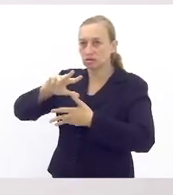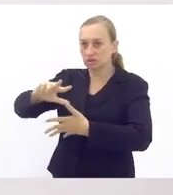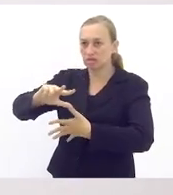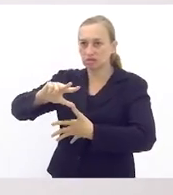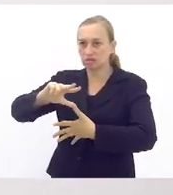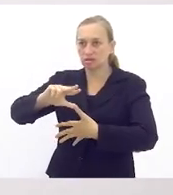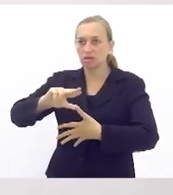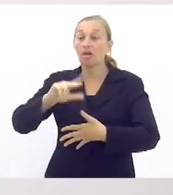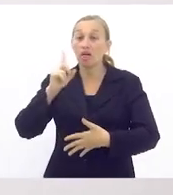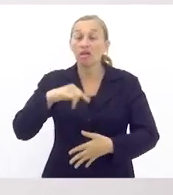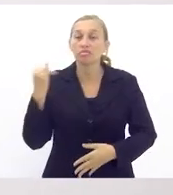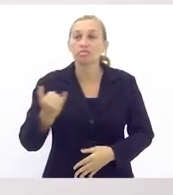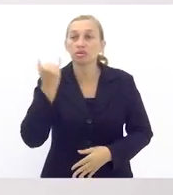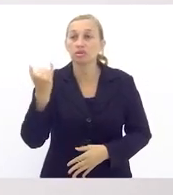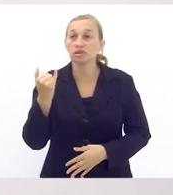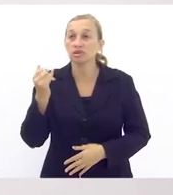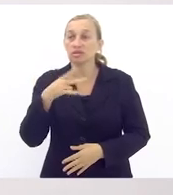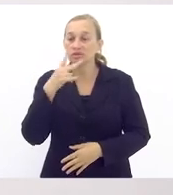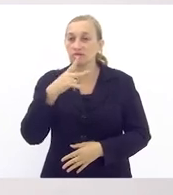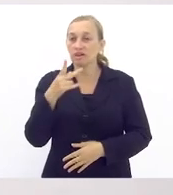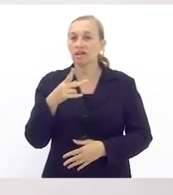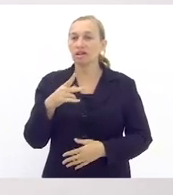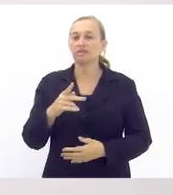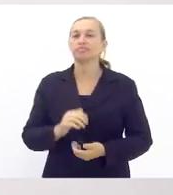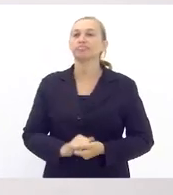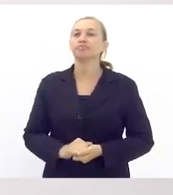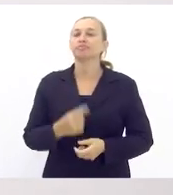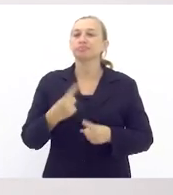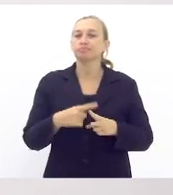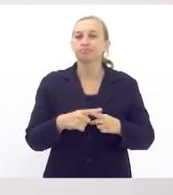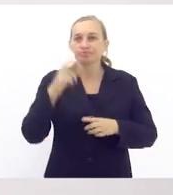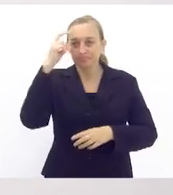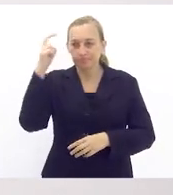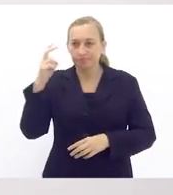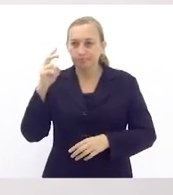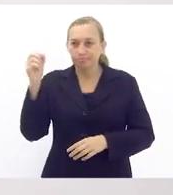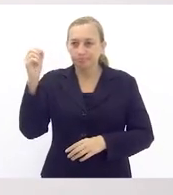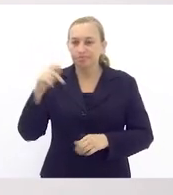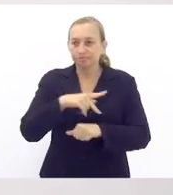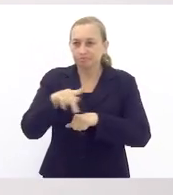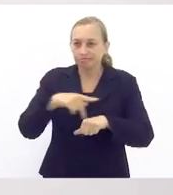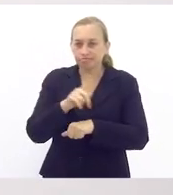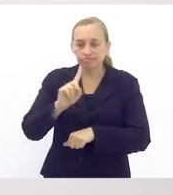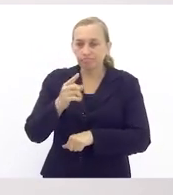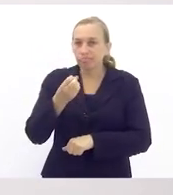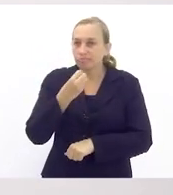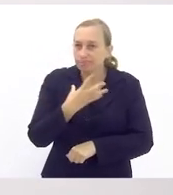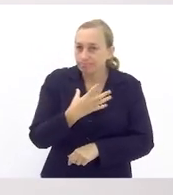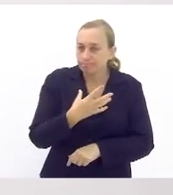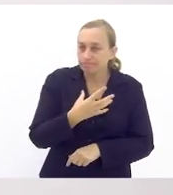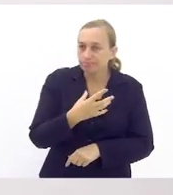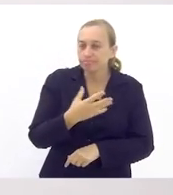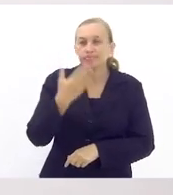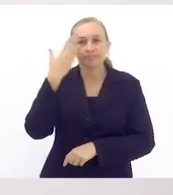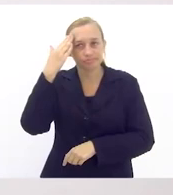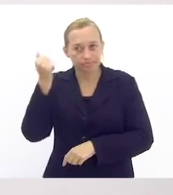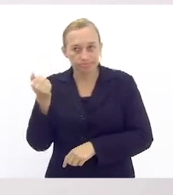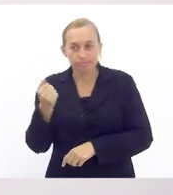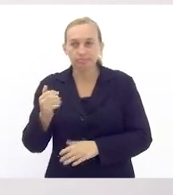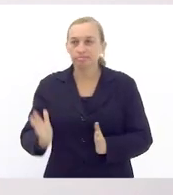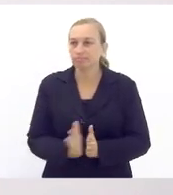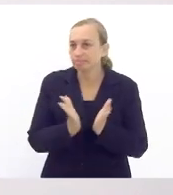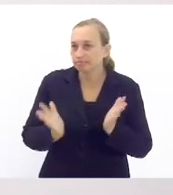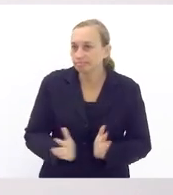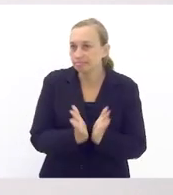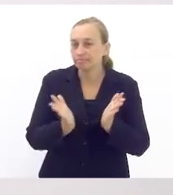é muito importante nós se atentarmos a isso porque a cultura no nosso país a gente sabe que não é bem Vista a gente sabe que quando você é